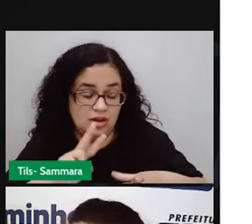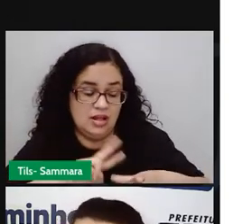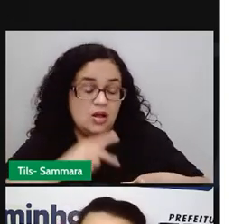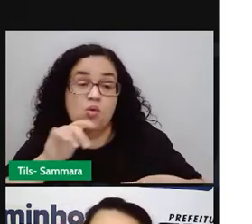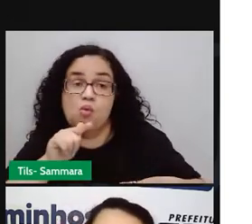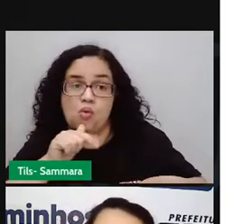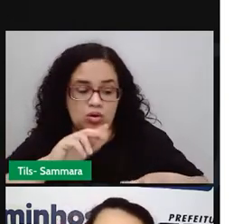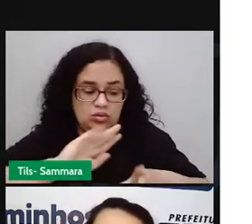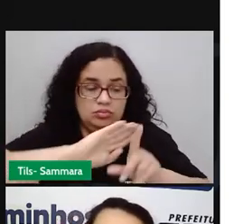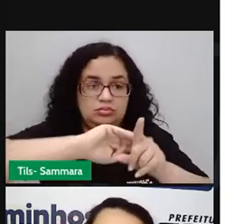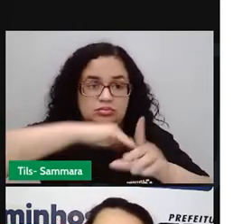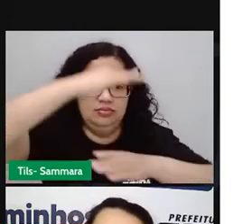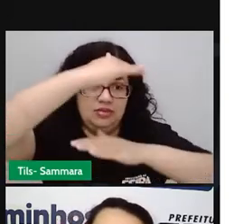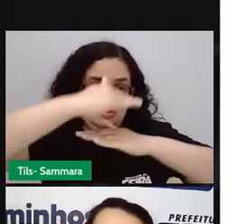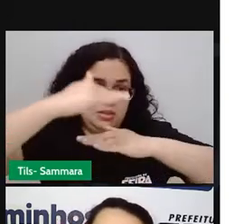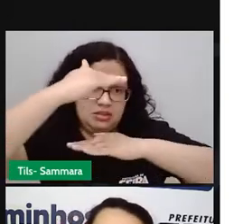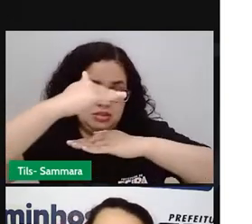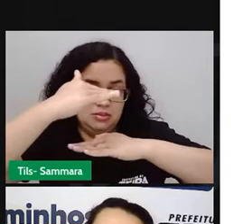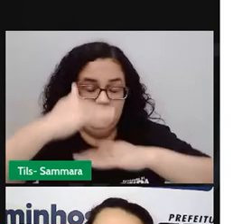superior.